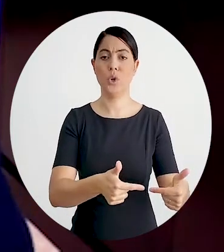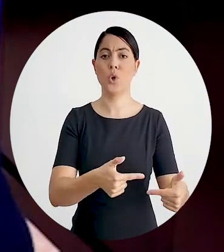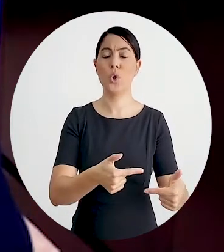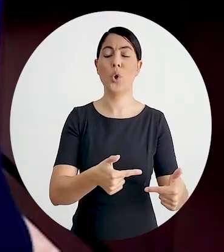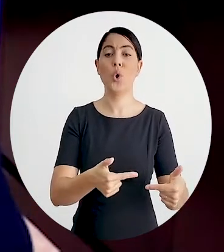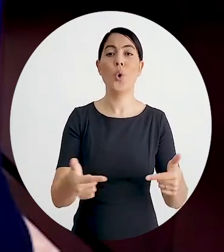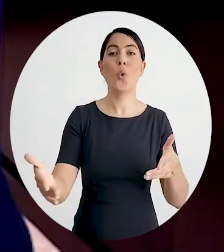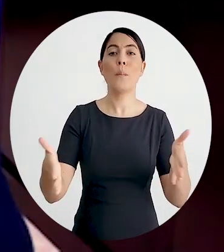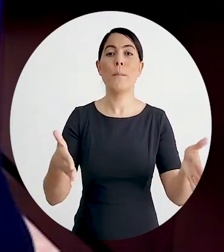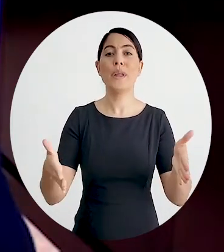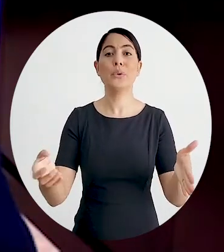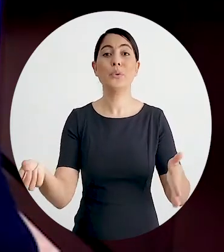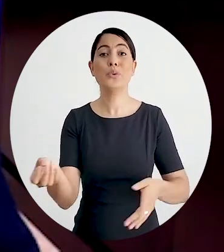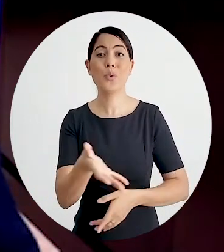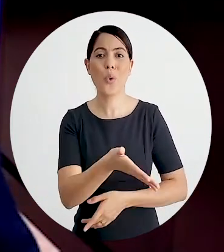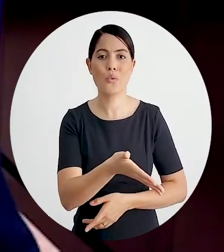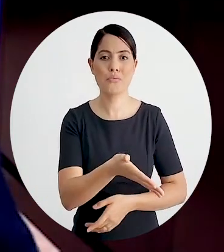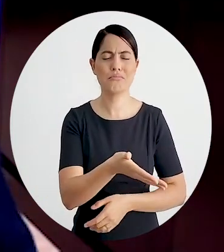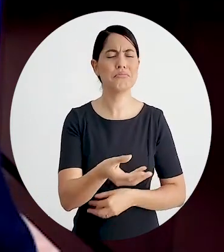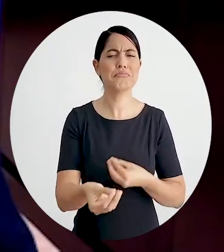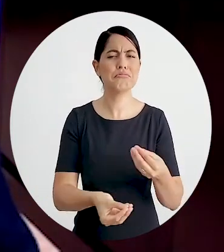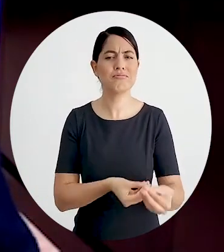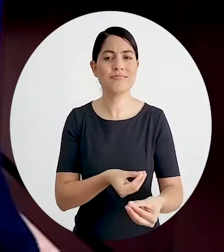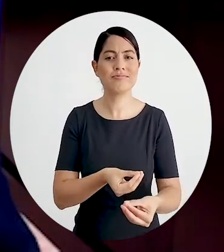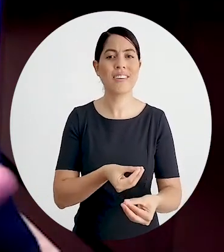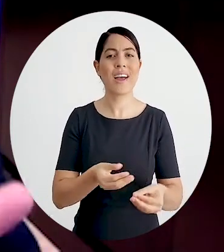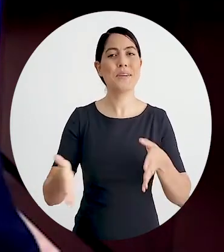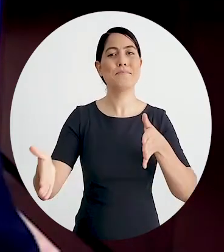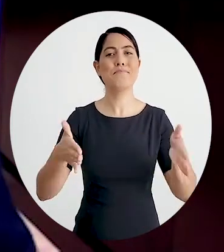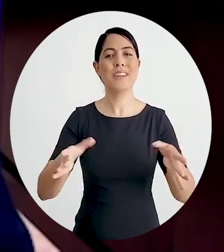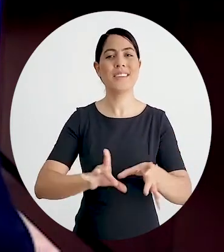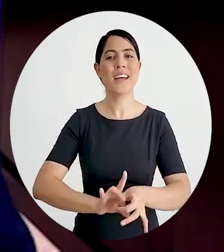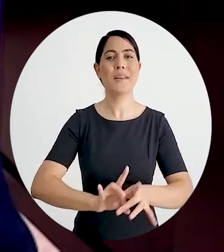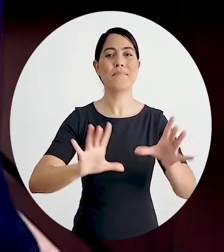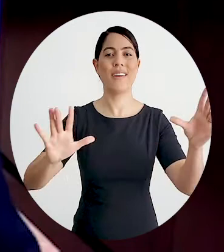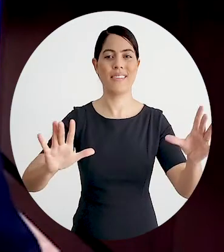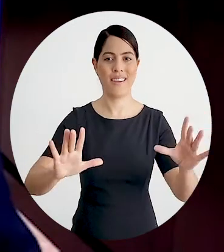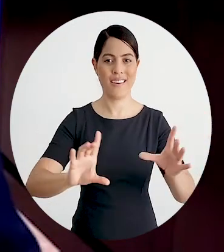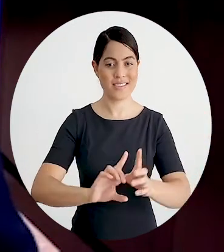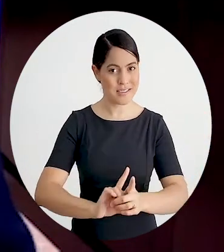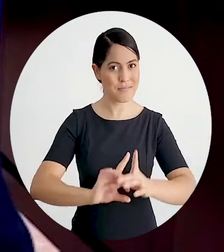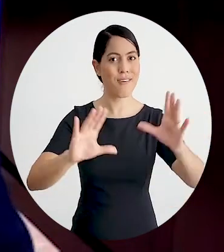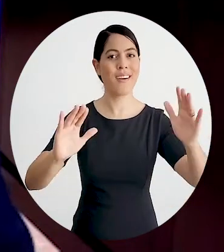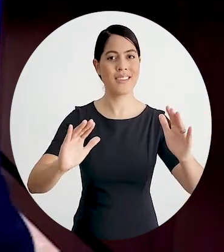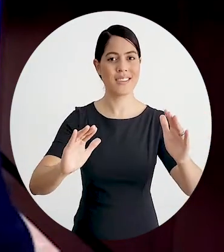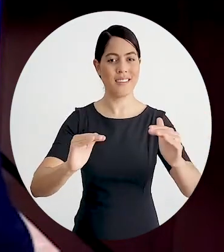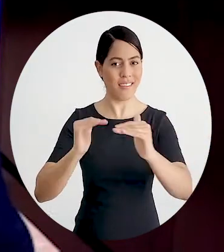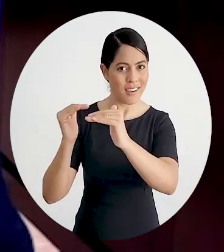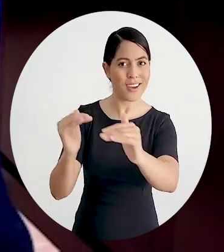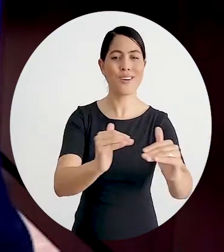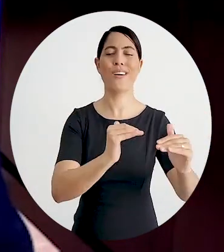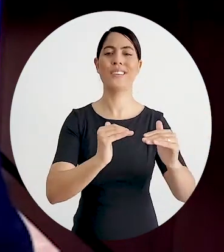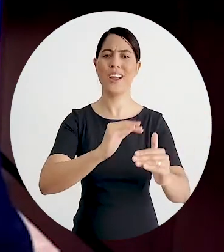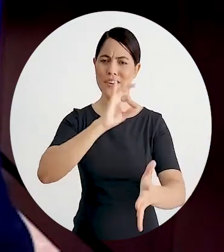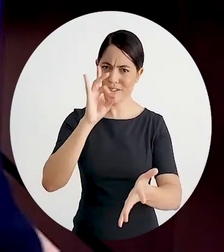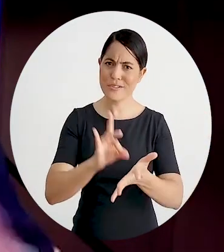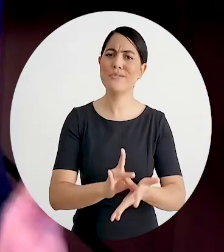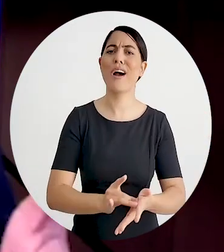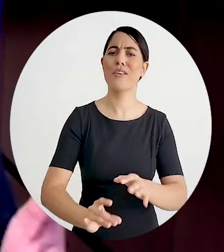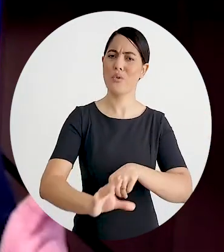momento em que a liberdade, a democracia, a igualdade fossem